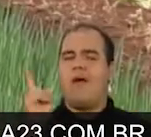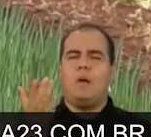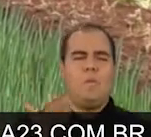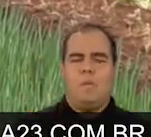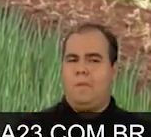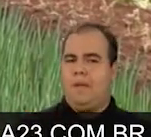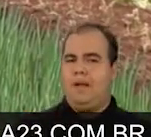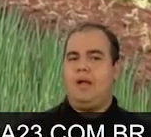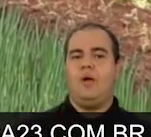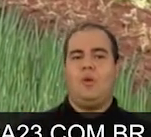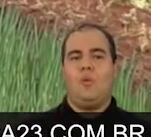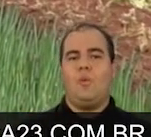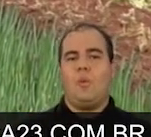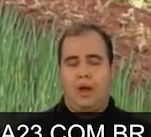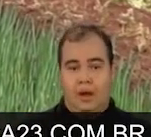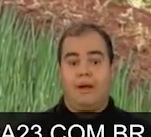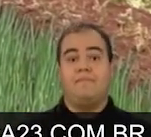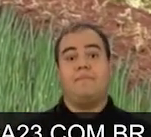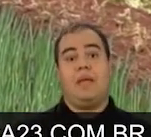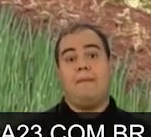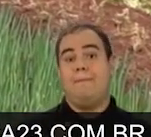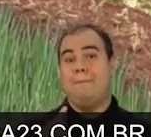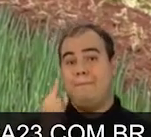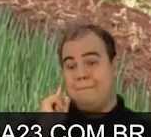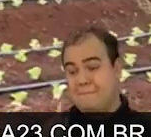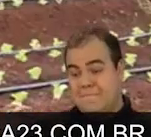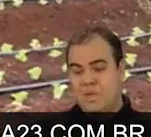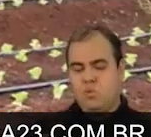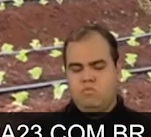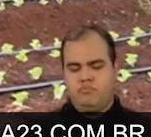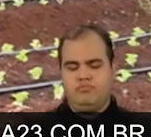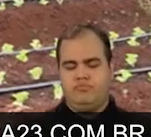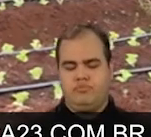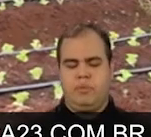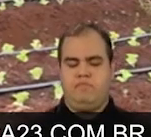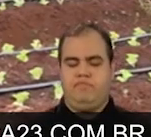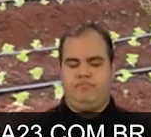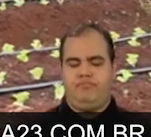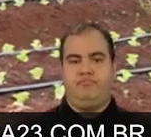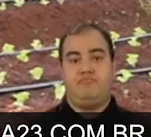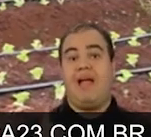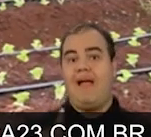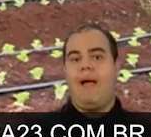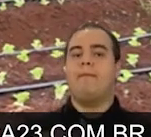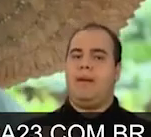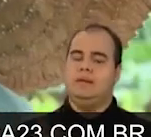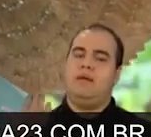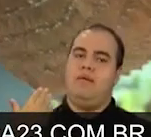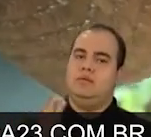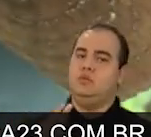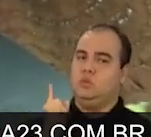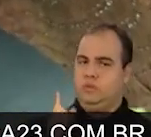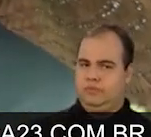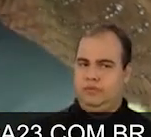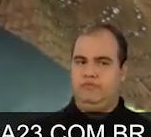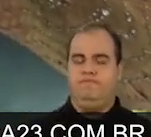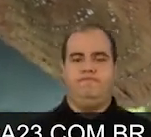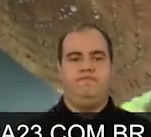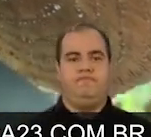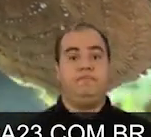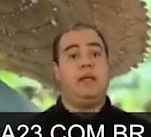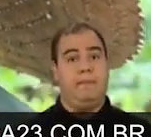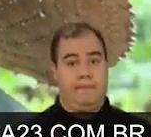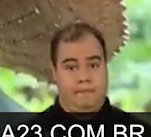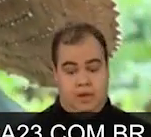produção foi plantar 1.000 pés a mais por semana. Antes, ele plantava 2.000 pés. No caso, não só na minha